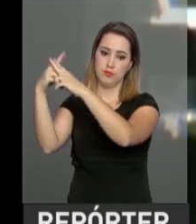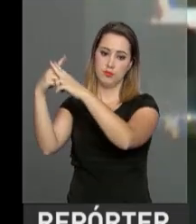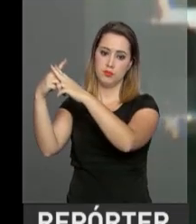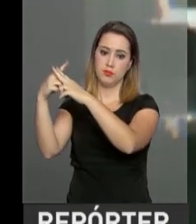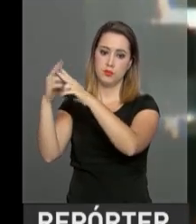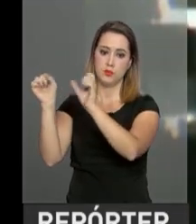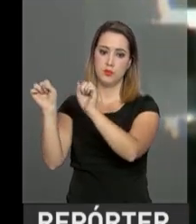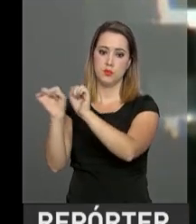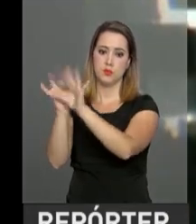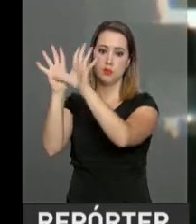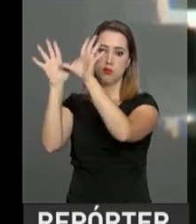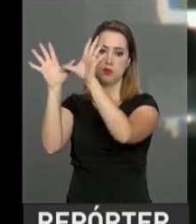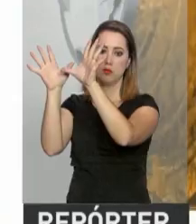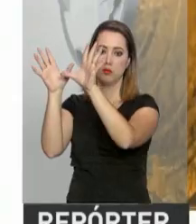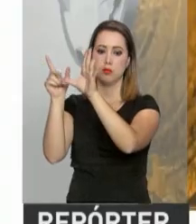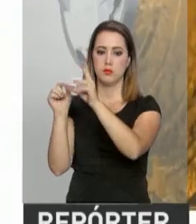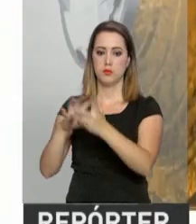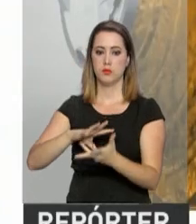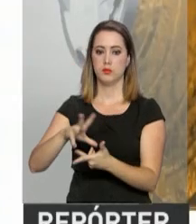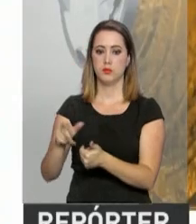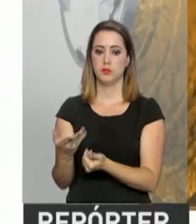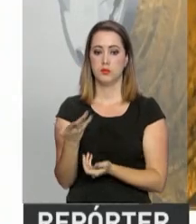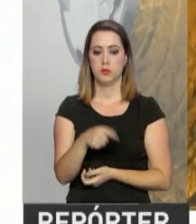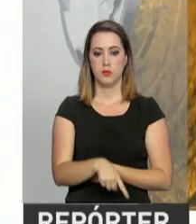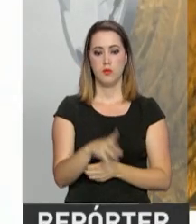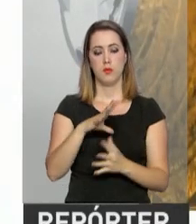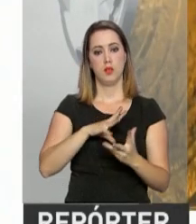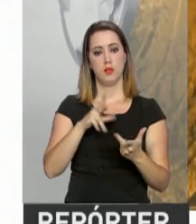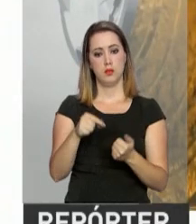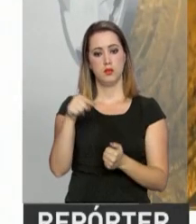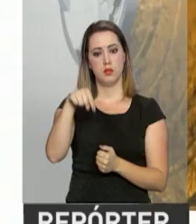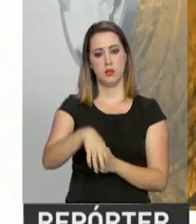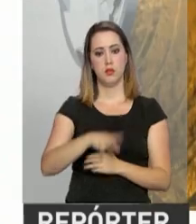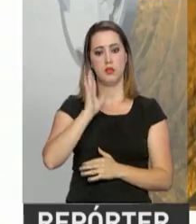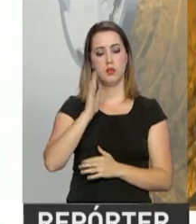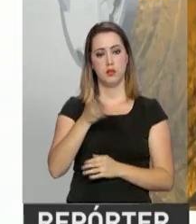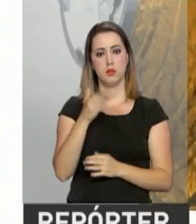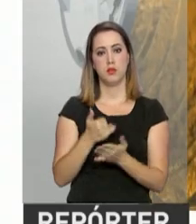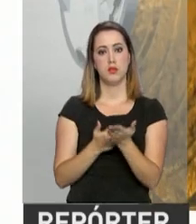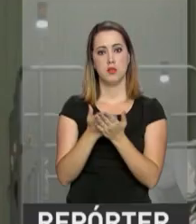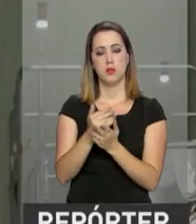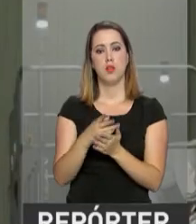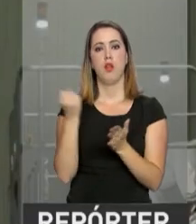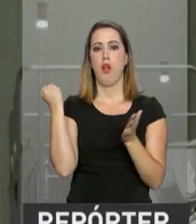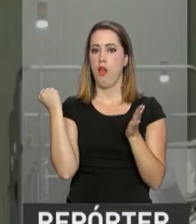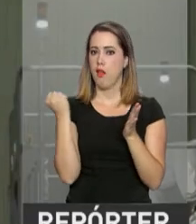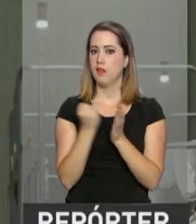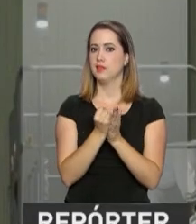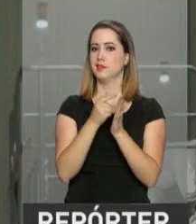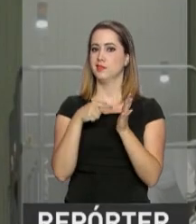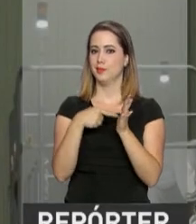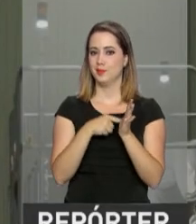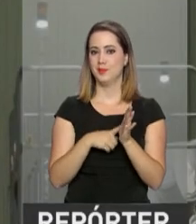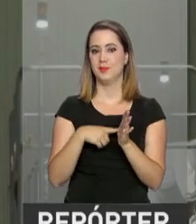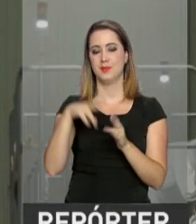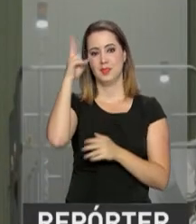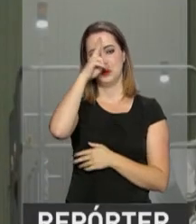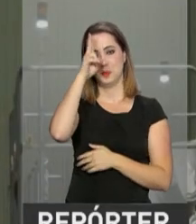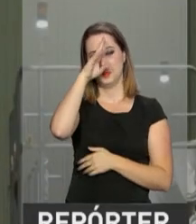será desintegrado na atmosfera aqui na terra ele já está registrado na história do Brasil pelo